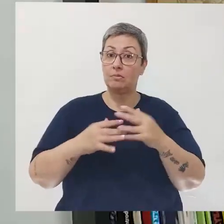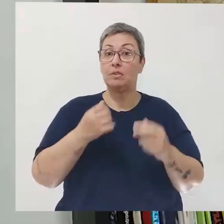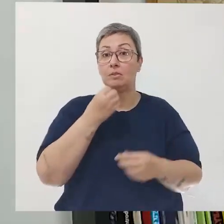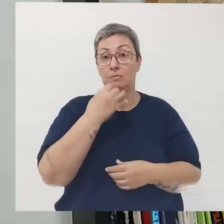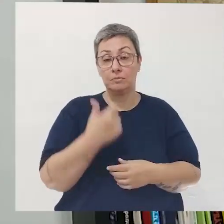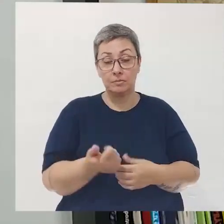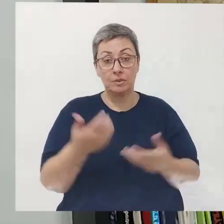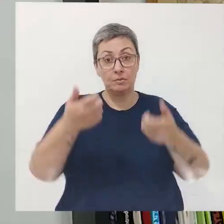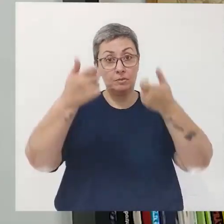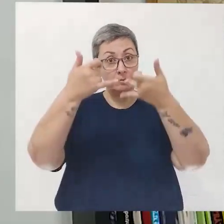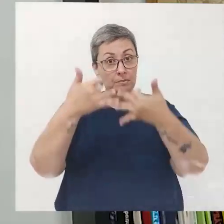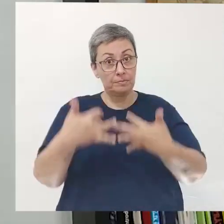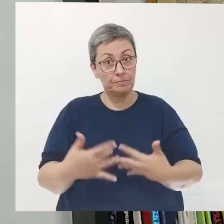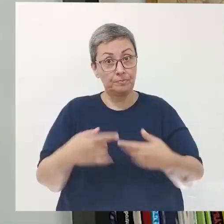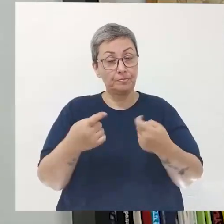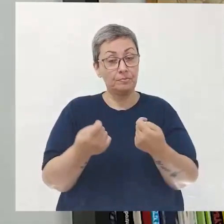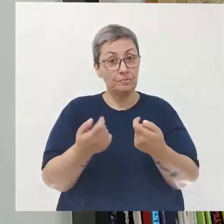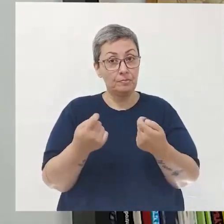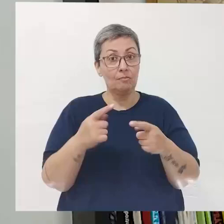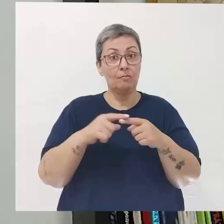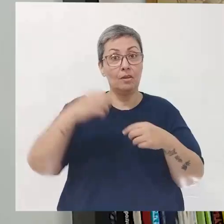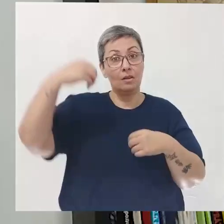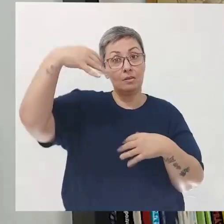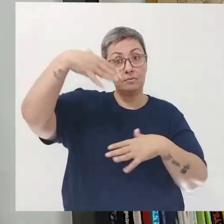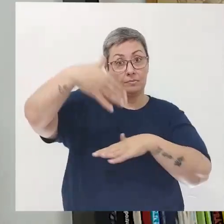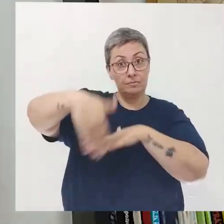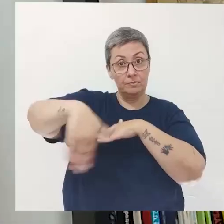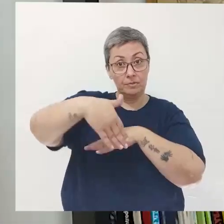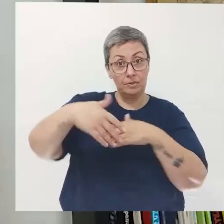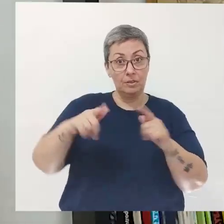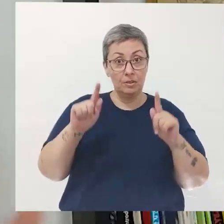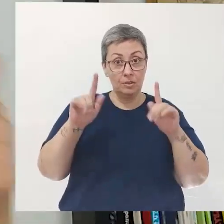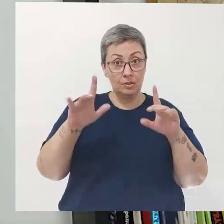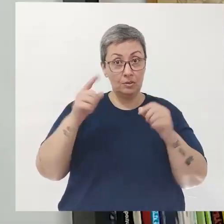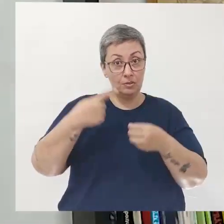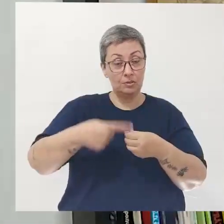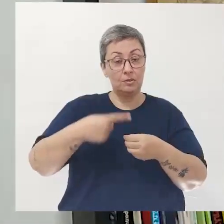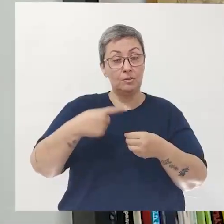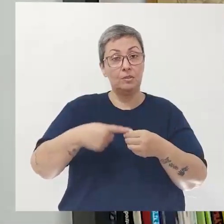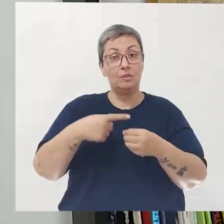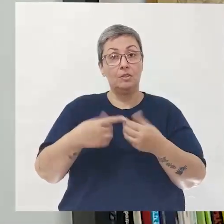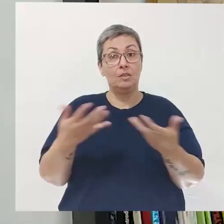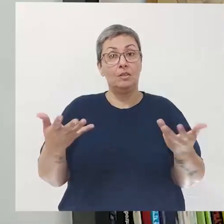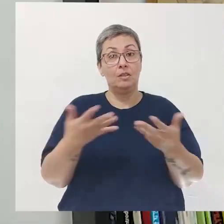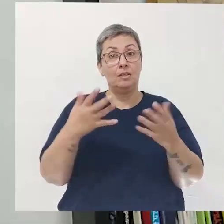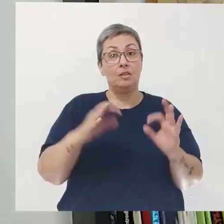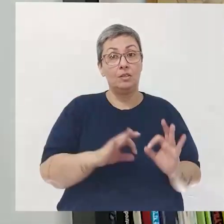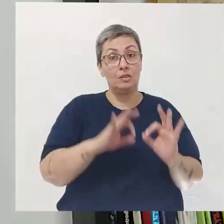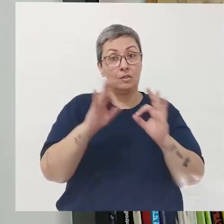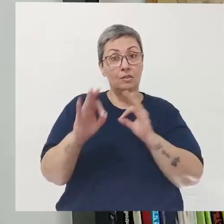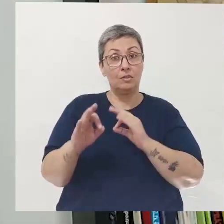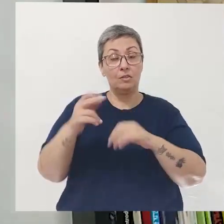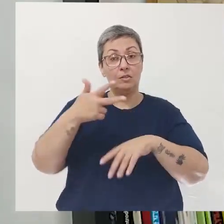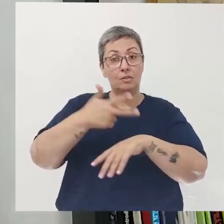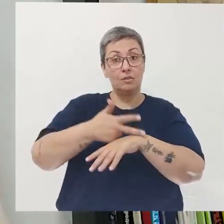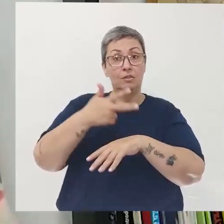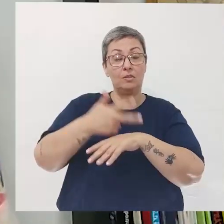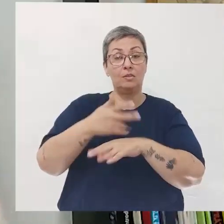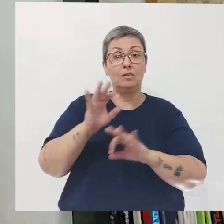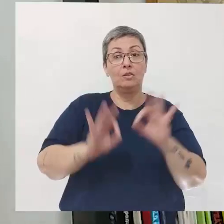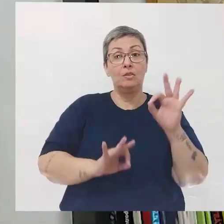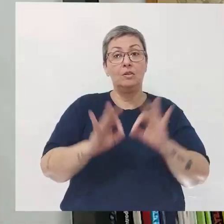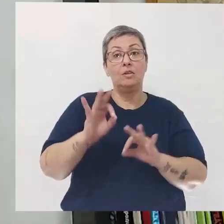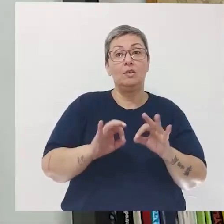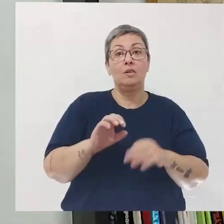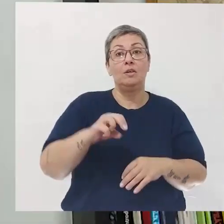cidadãos, tá bom? E para falar um pouco da iluminação pública aqui na cidade de Guarulhos, a gente vai assistir um vídeo